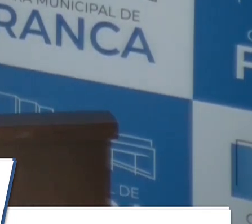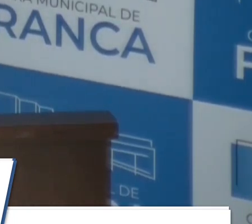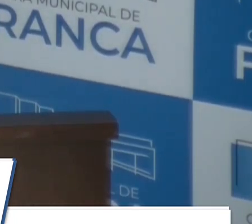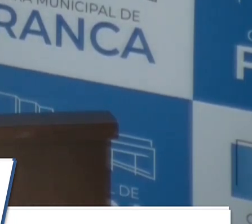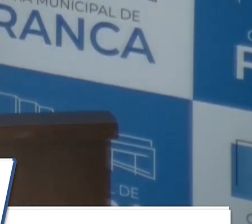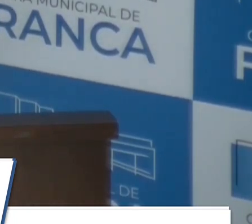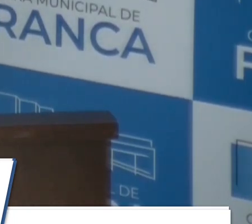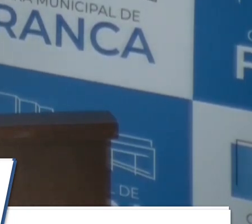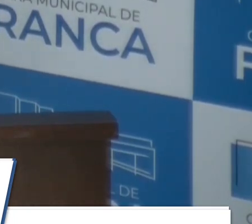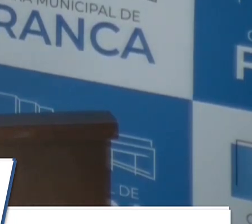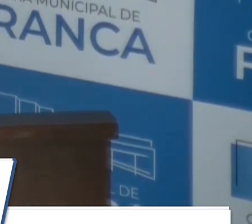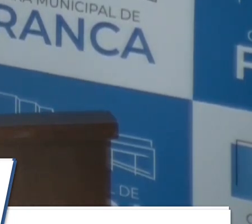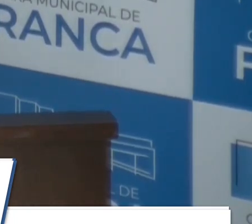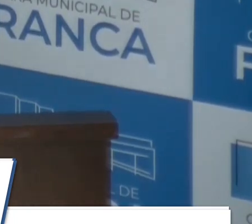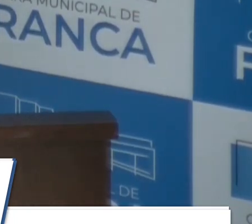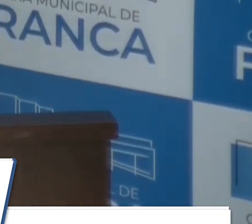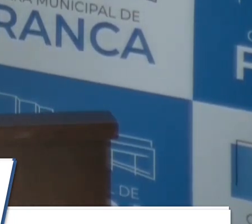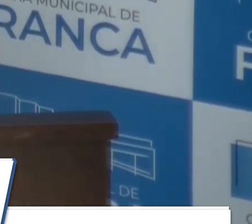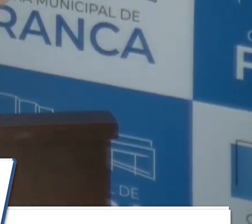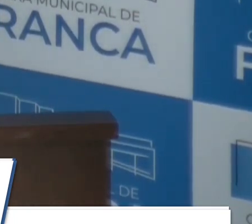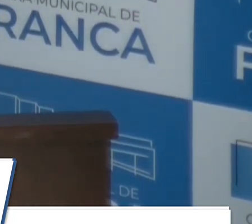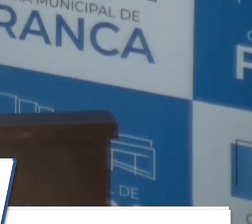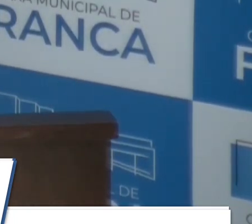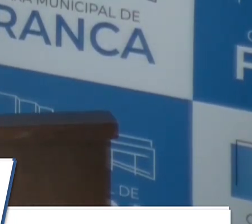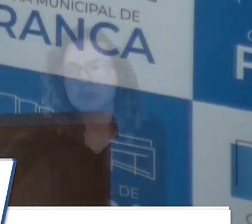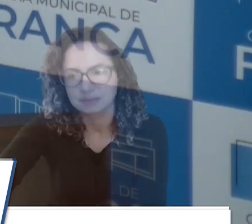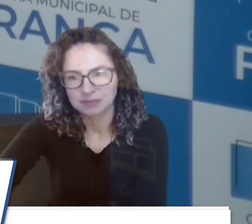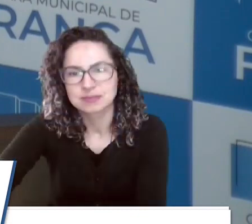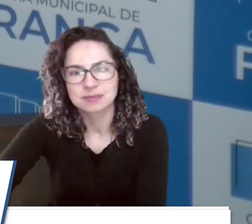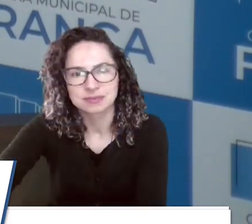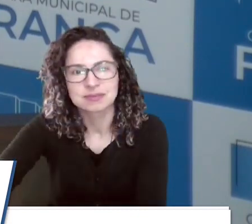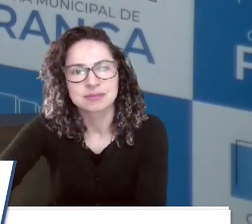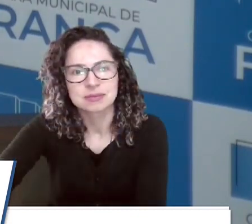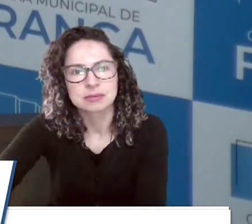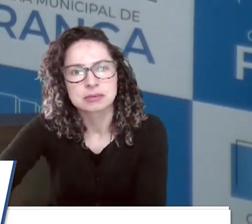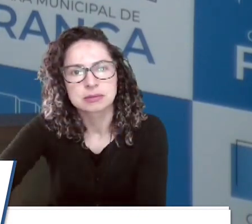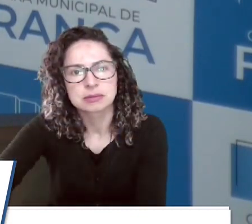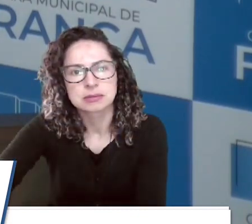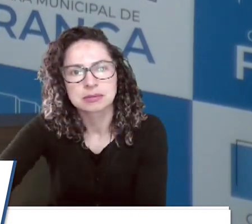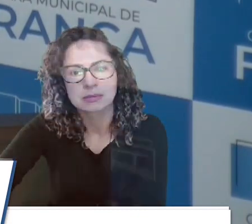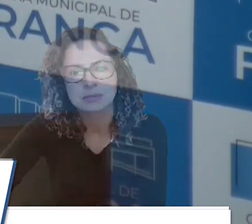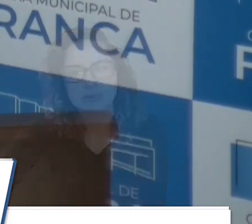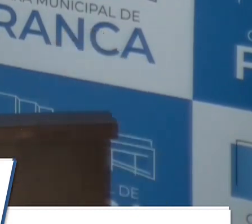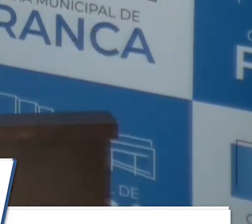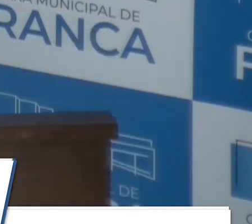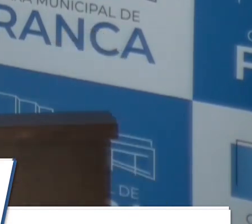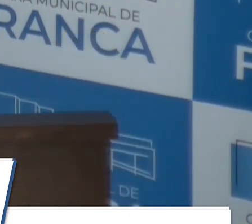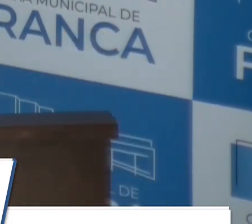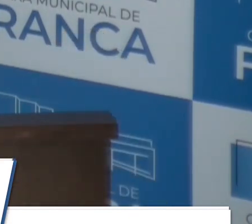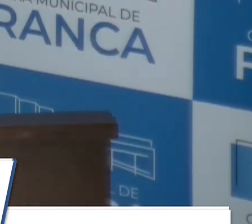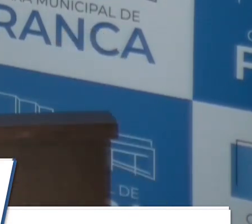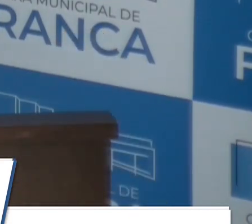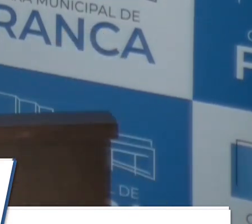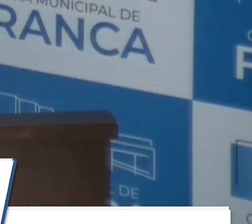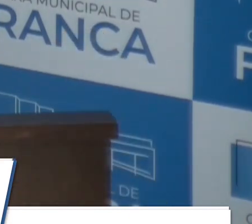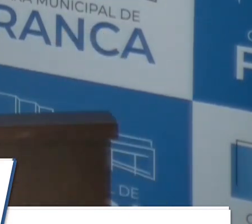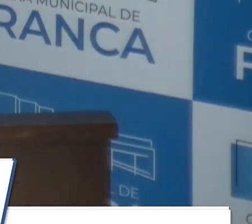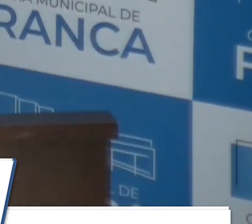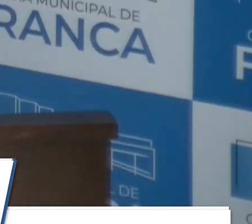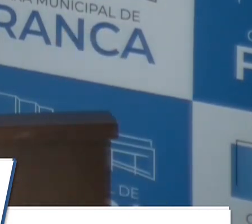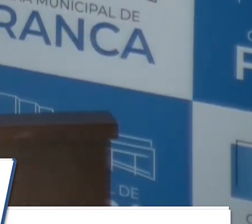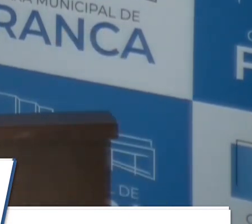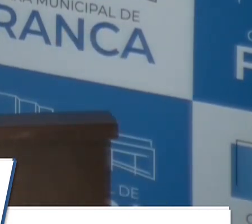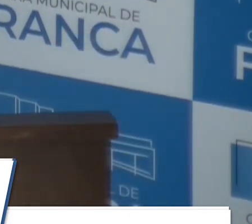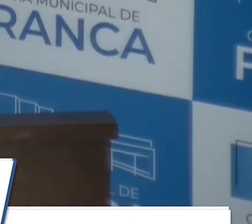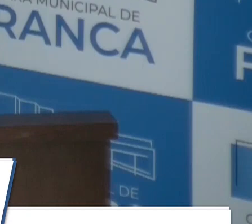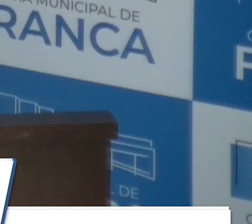distante, o Veracruz é distante, residencial Olavo Pinheiro é mais distante, alguém está um pouco mais